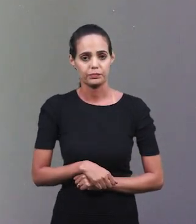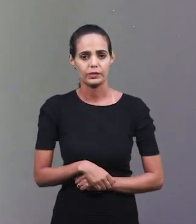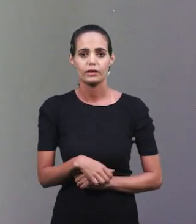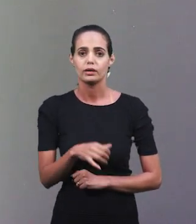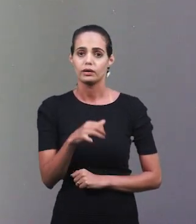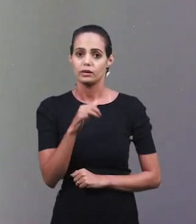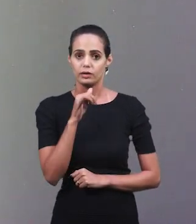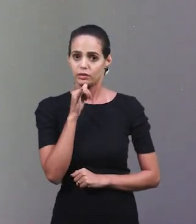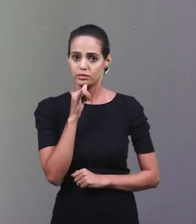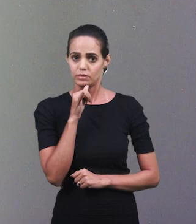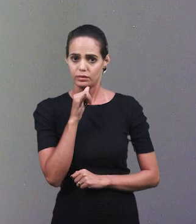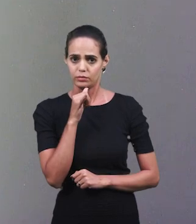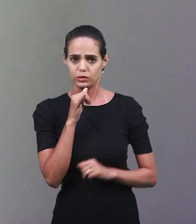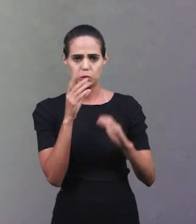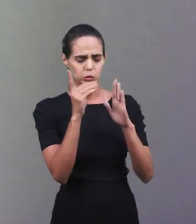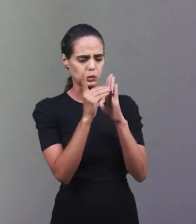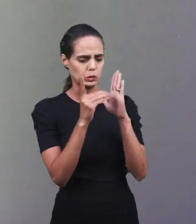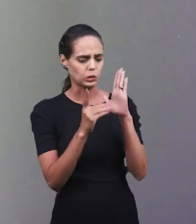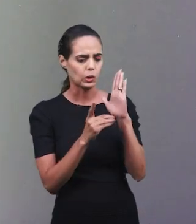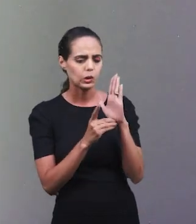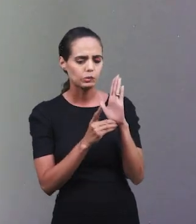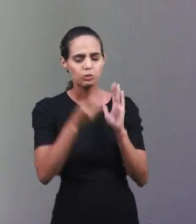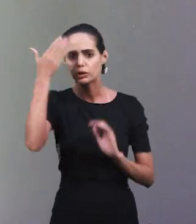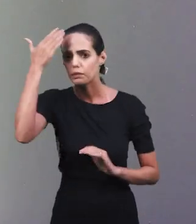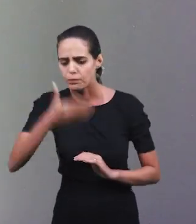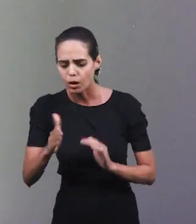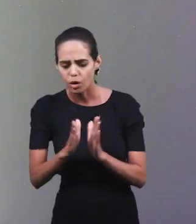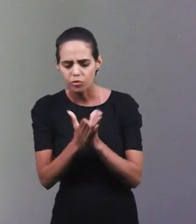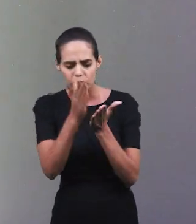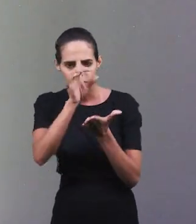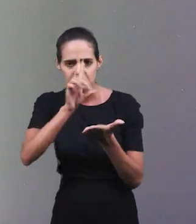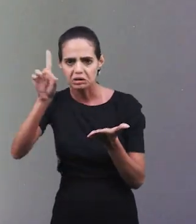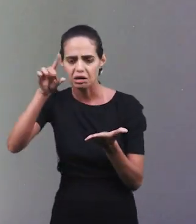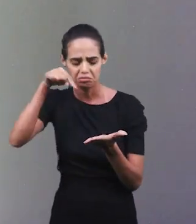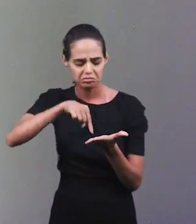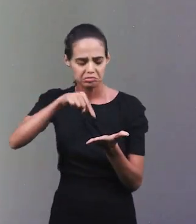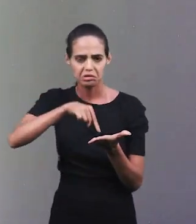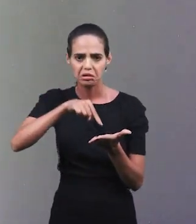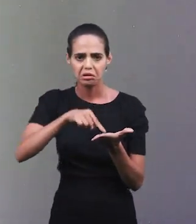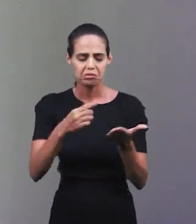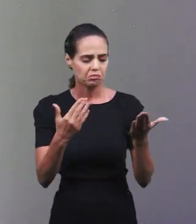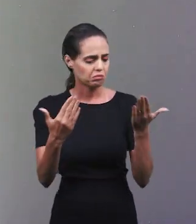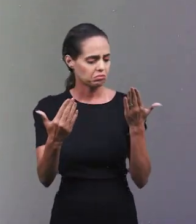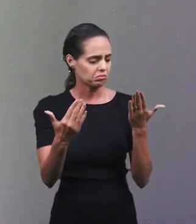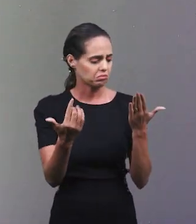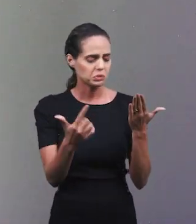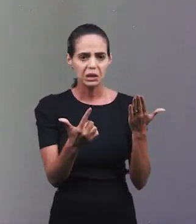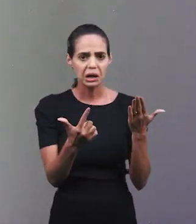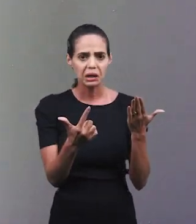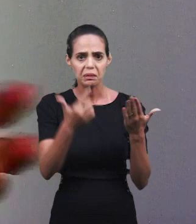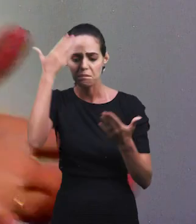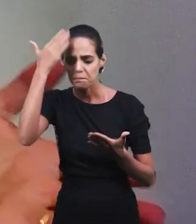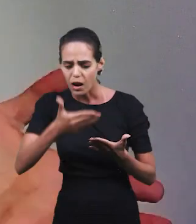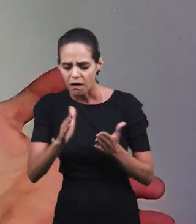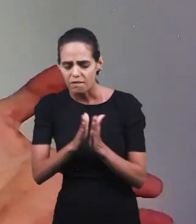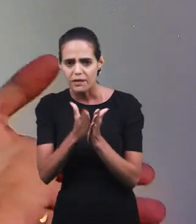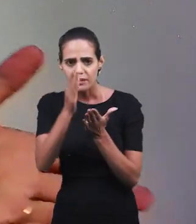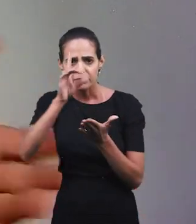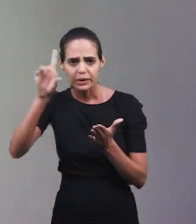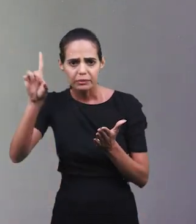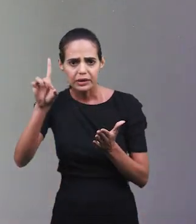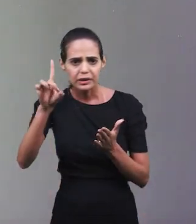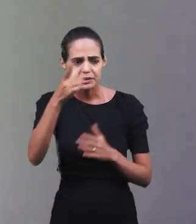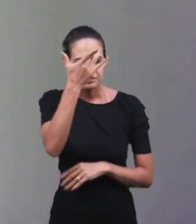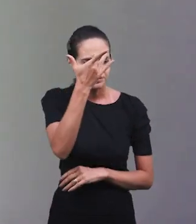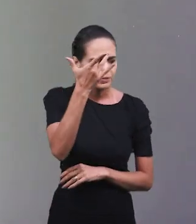tem comprovação na palavra, não tem respaldo bíblico, e muitos são aqueles que acreditam nessa linha de